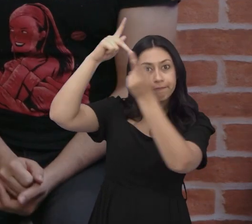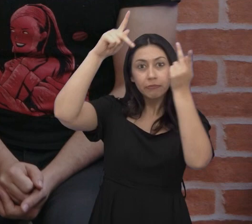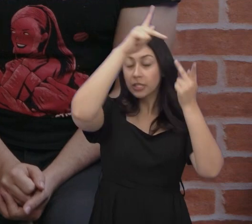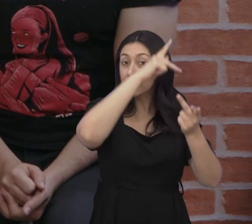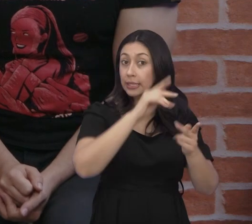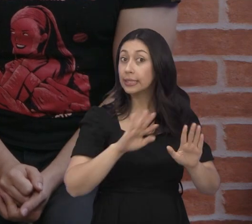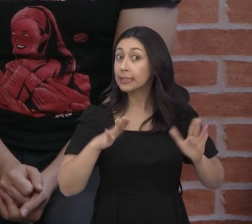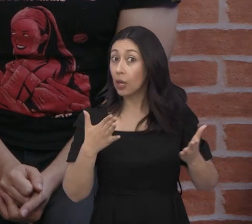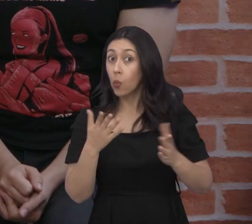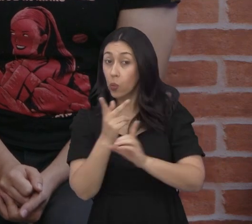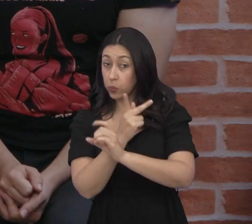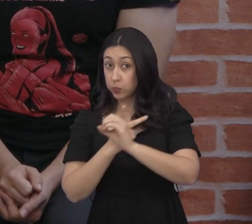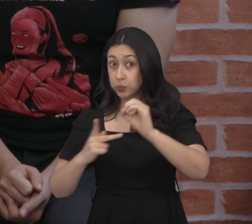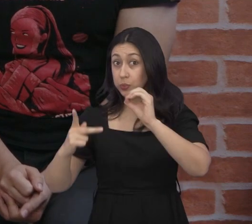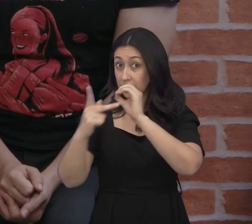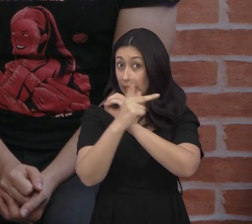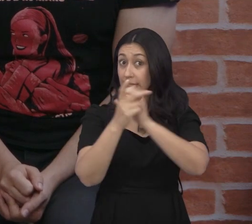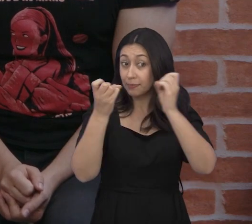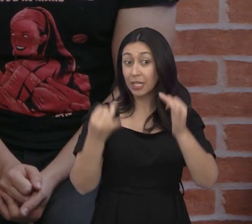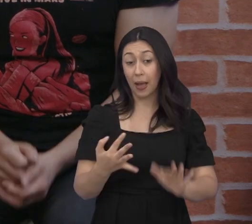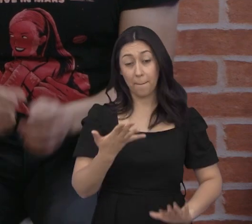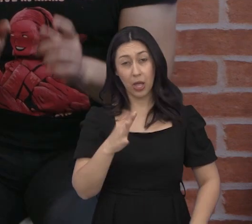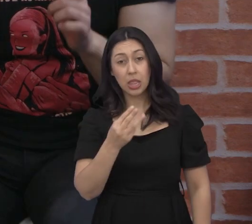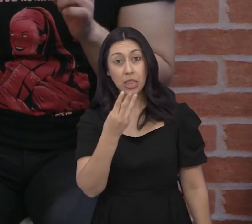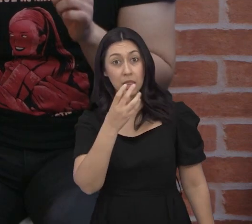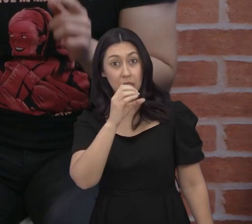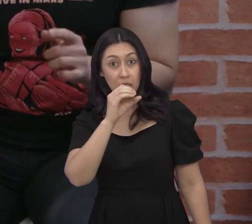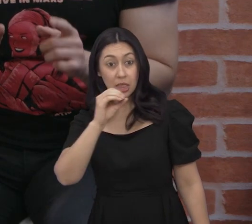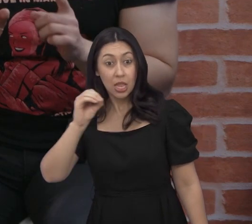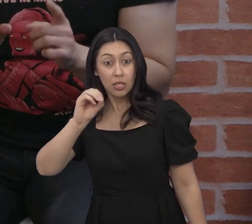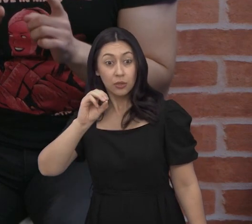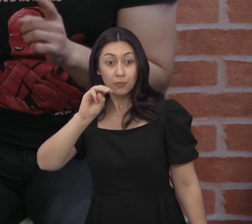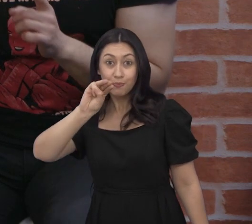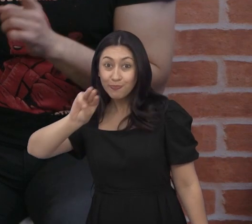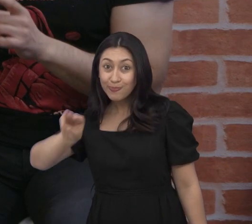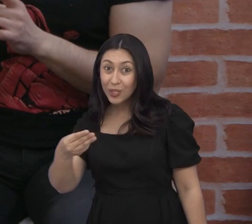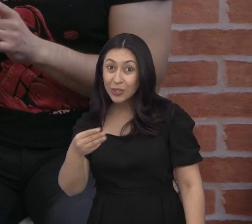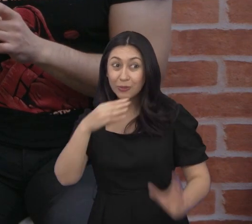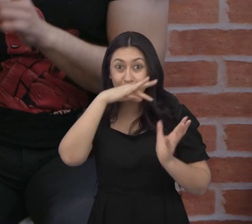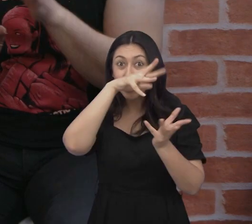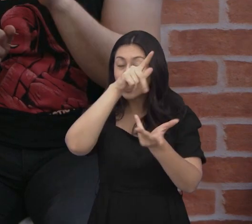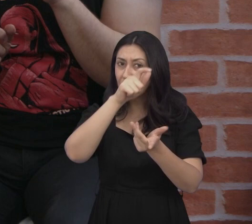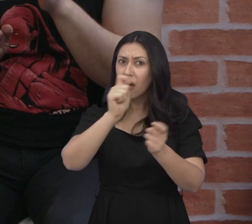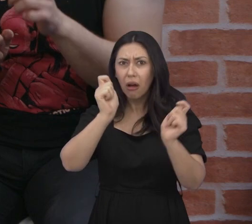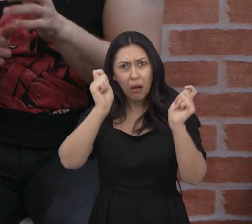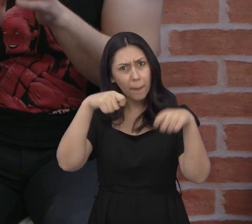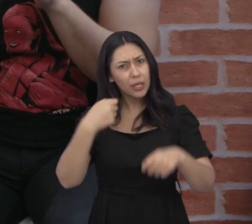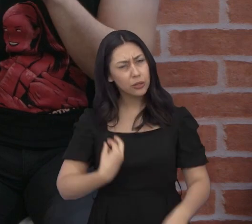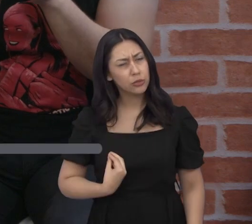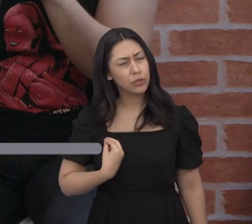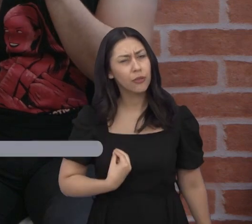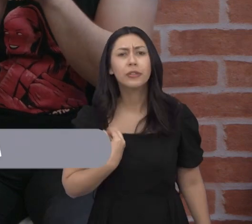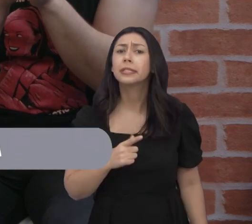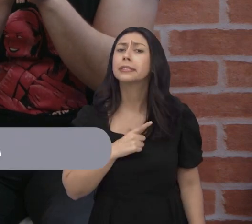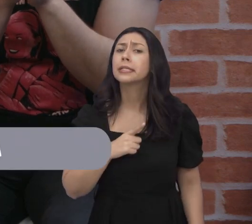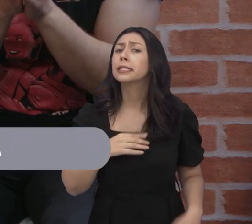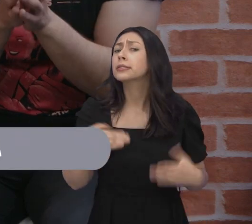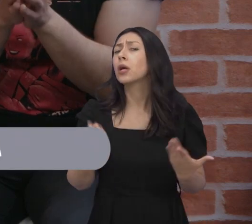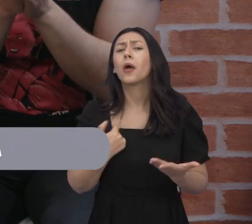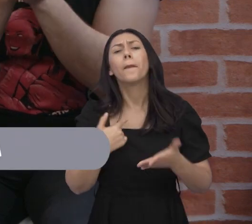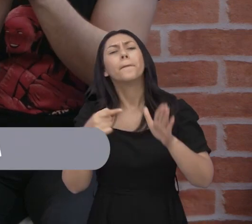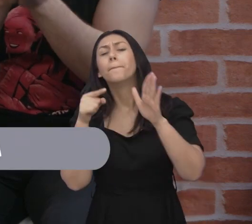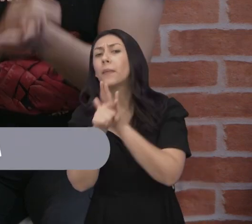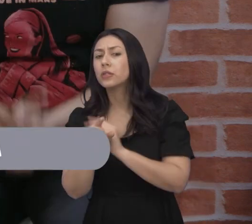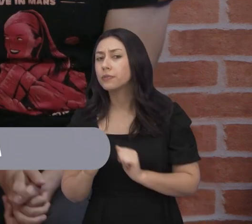a NASA, 300 milhões de planetas da nossa galáxia são potencialmente habitáveis. Daí eu pergunto pra